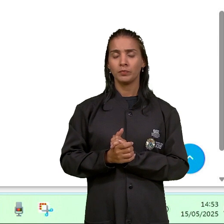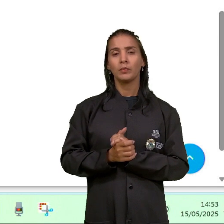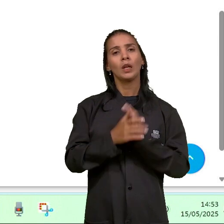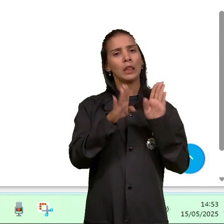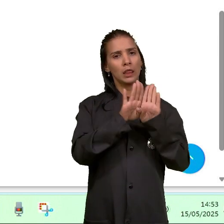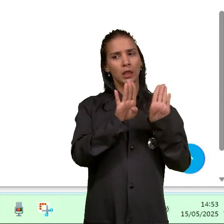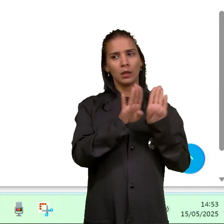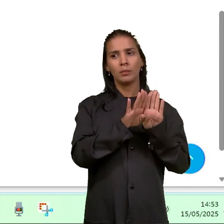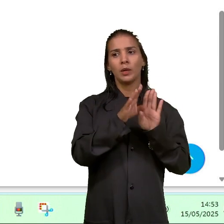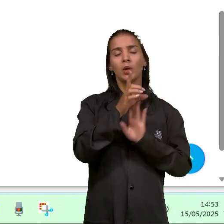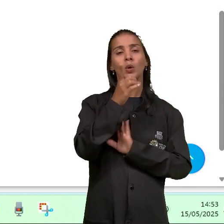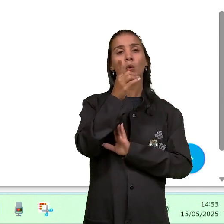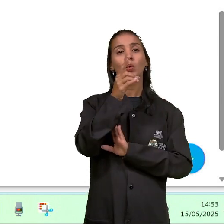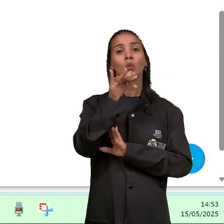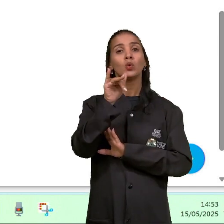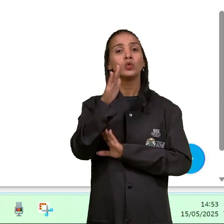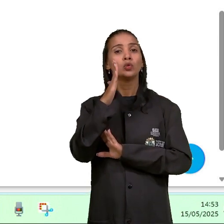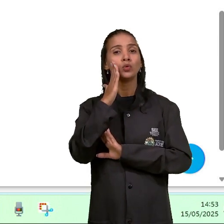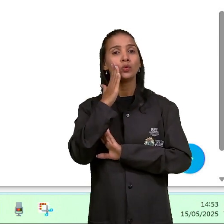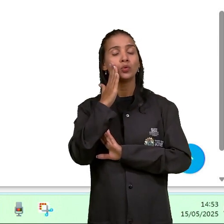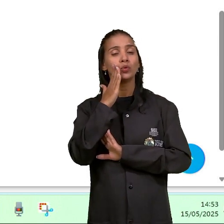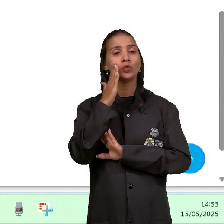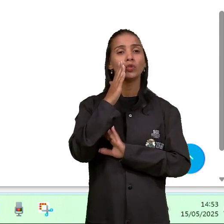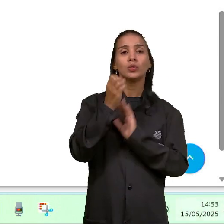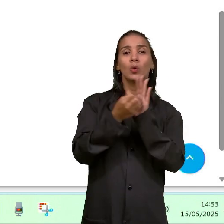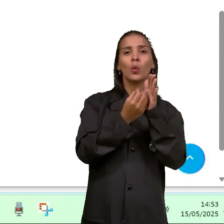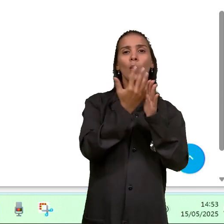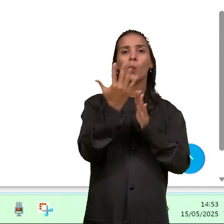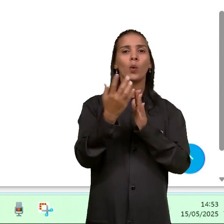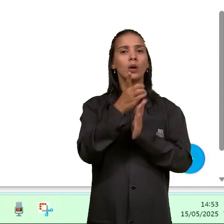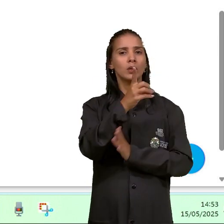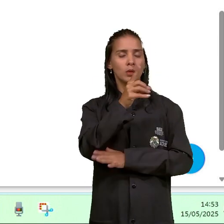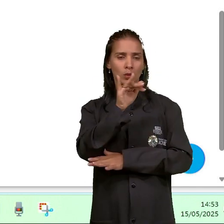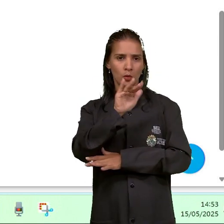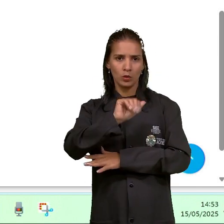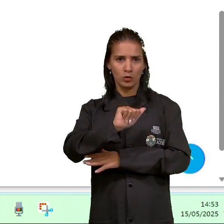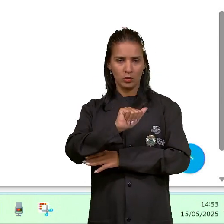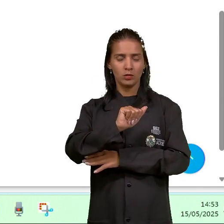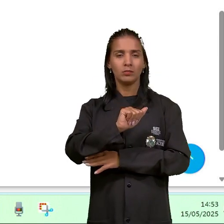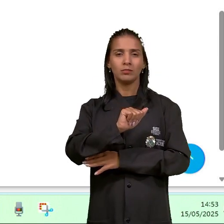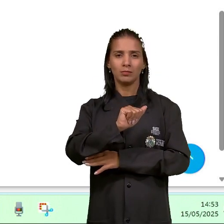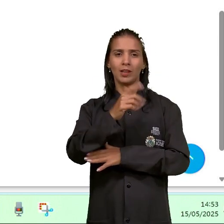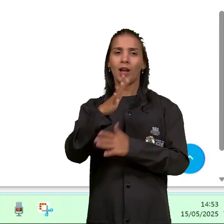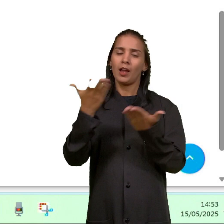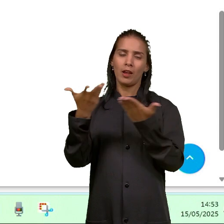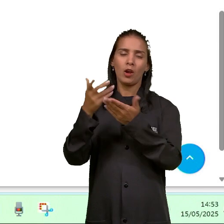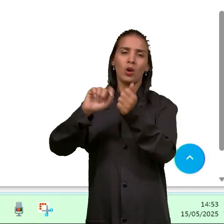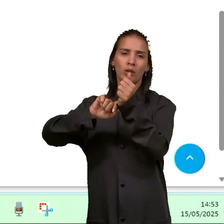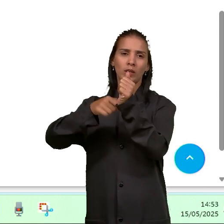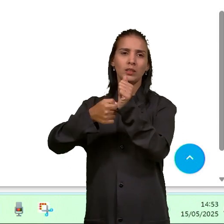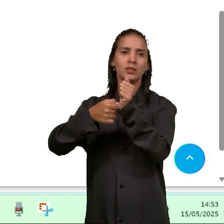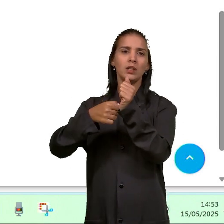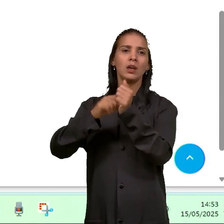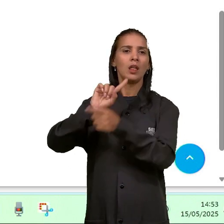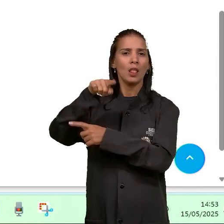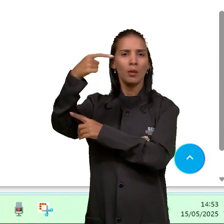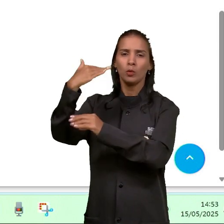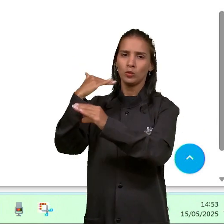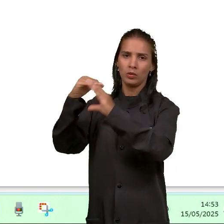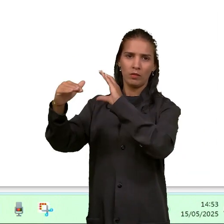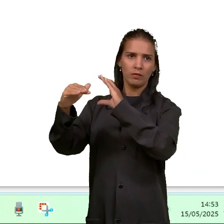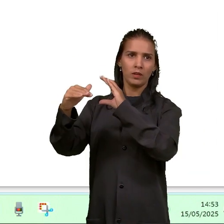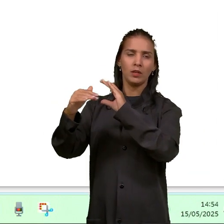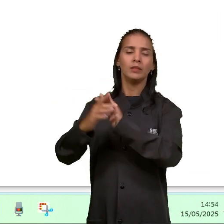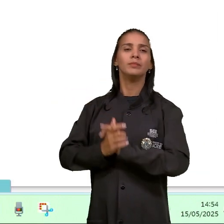validade e aqui a sua senha do SEI e essa senha do SEI e vai disponibilizar. Tá, pessoal?